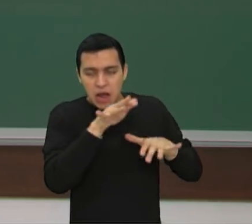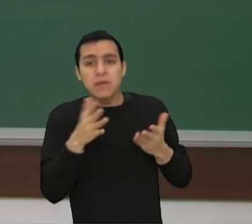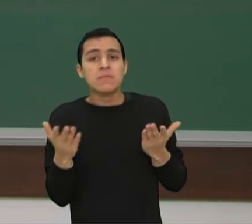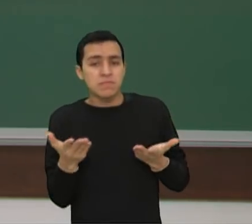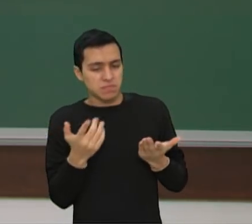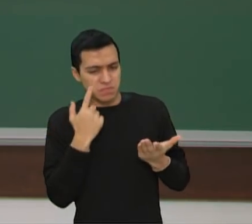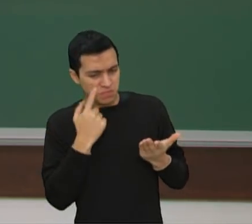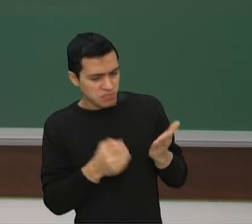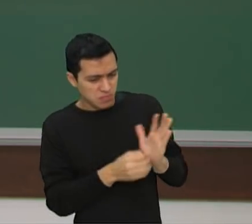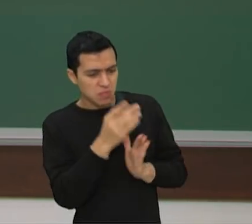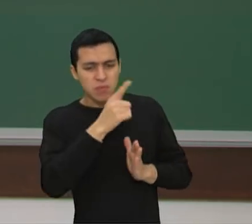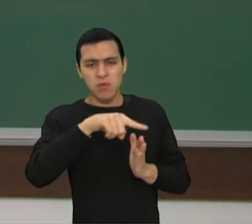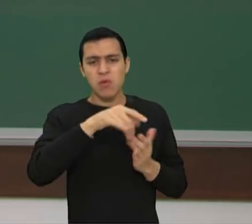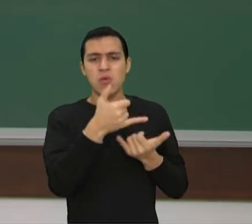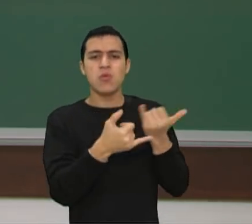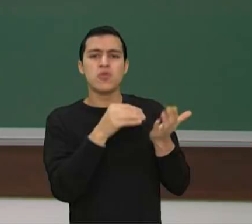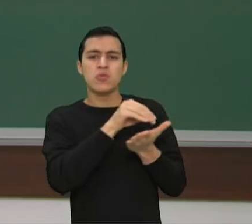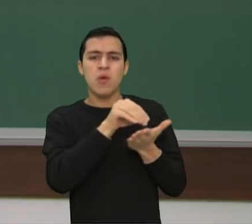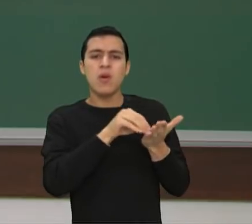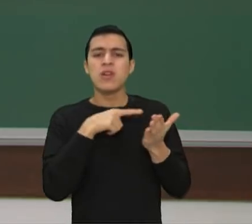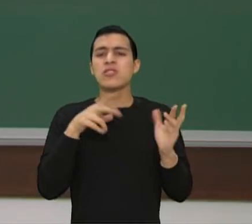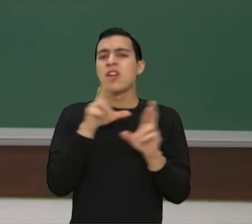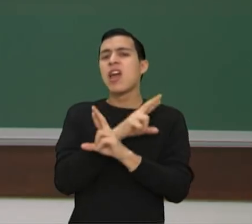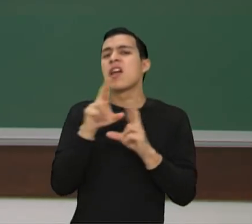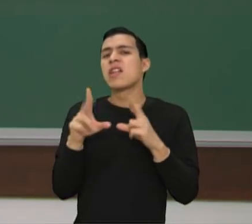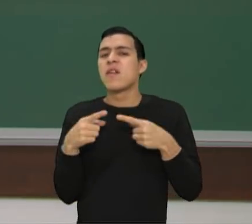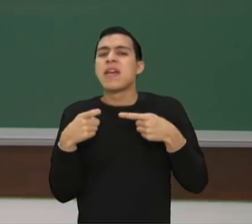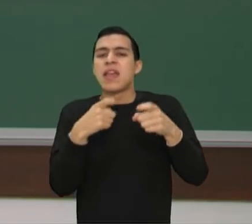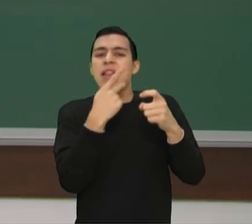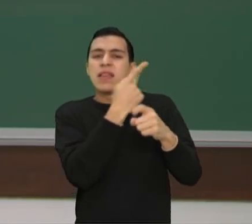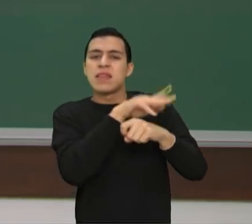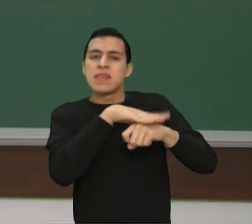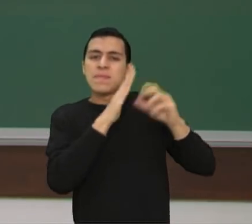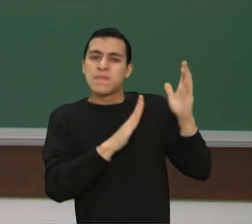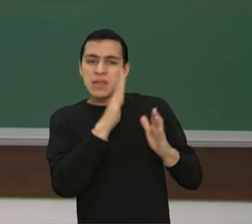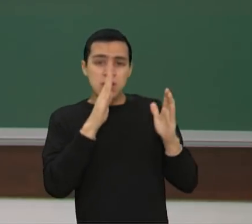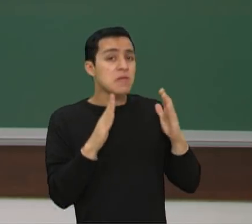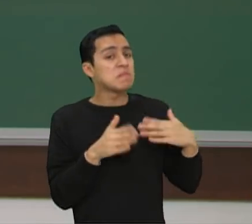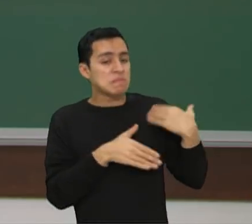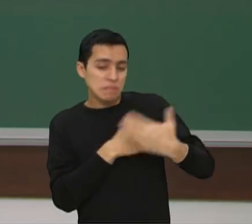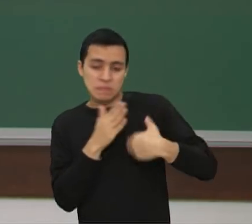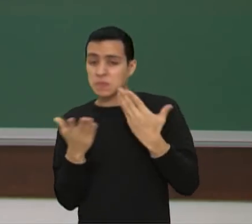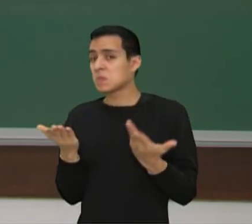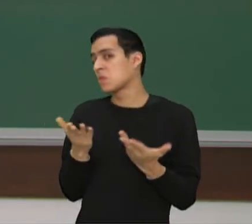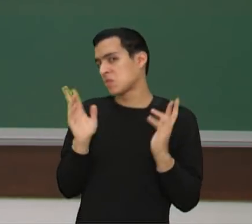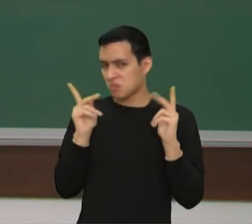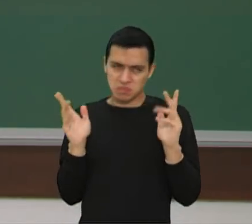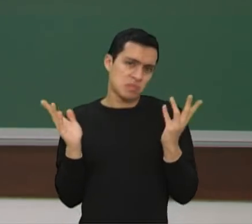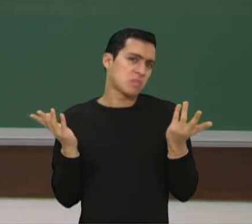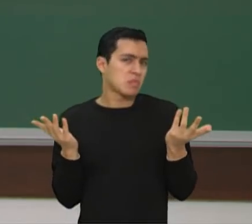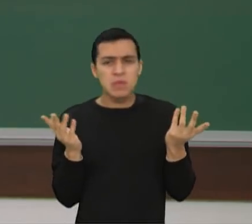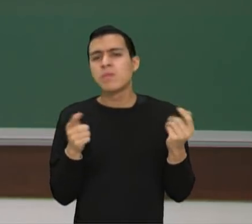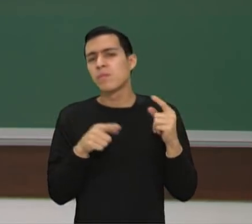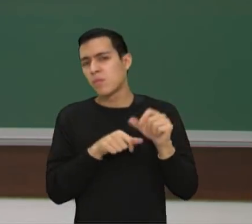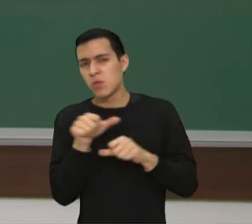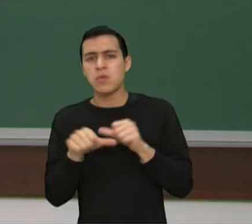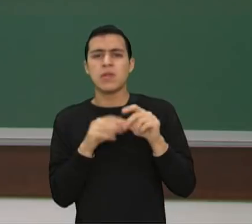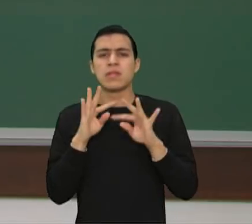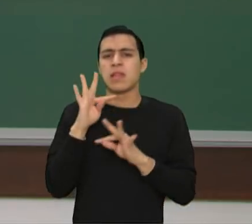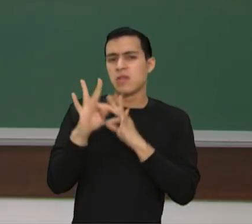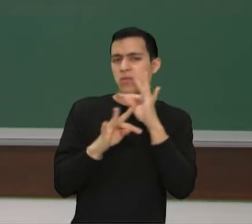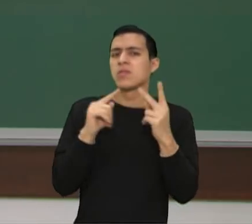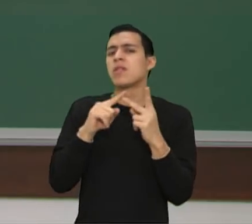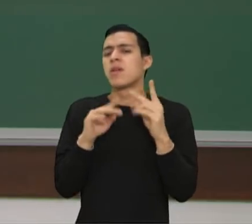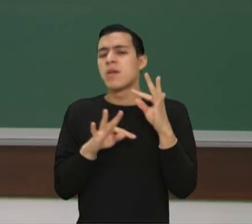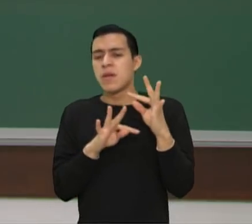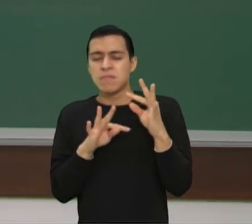gente viu tinha relação com as guerras da época, né? E isso vem evoluindo e não é diferente agora. Claro que mudou a tecnologia, mudou a forma de a